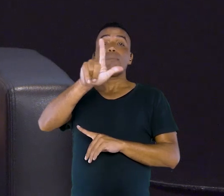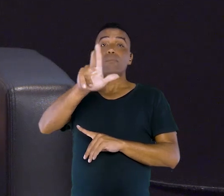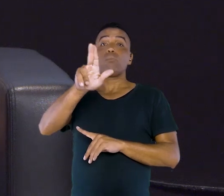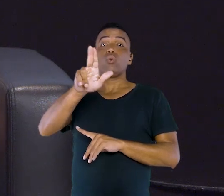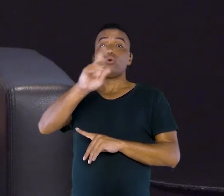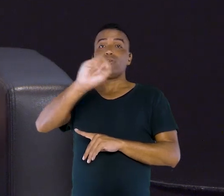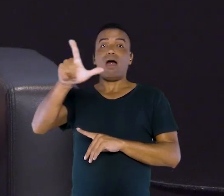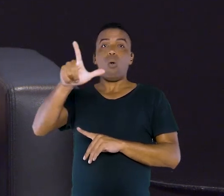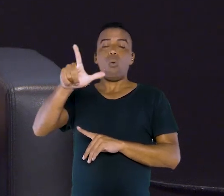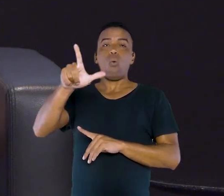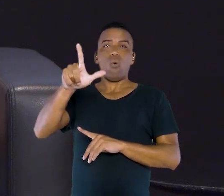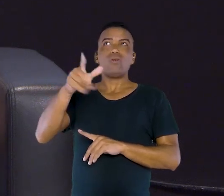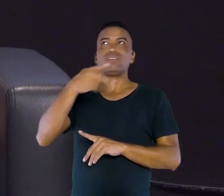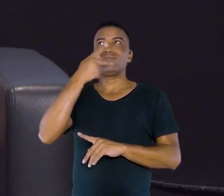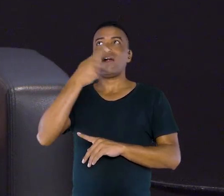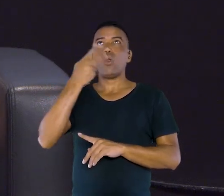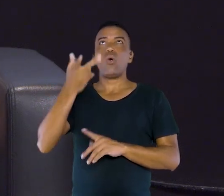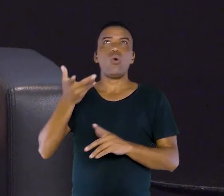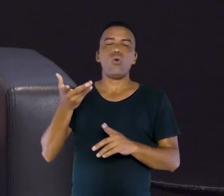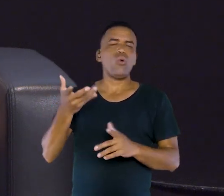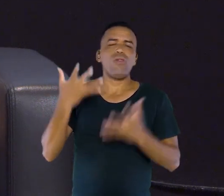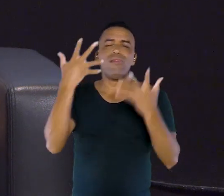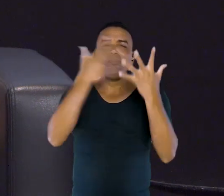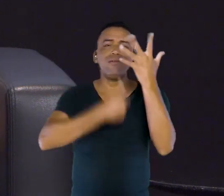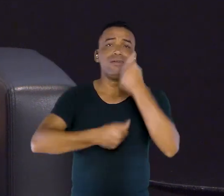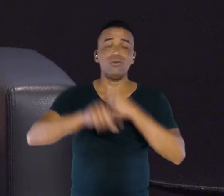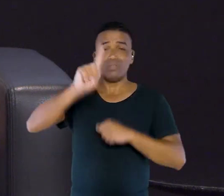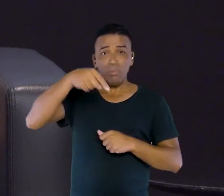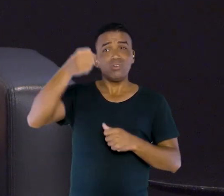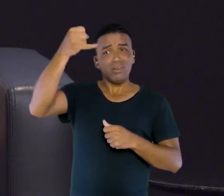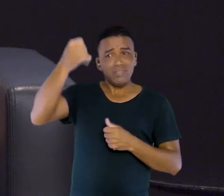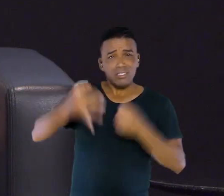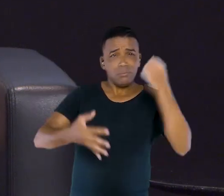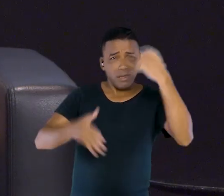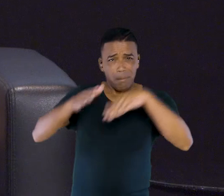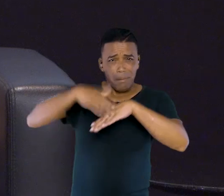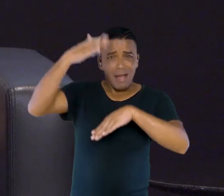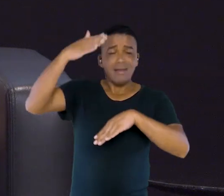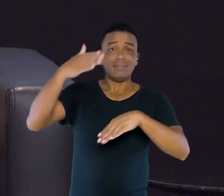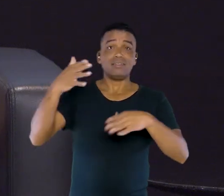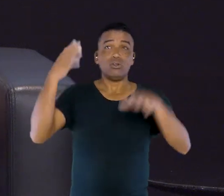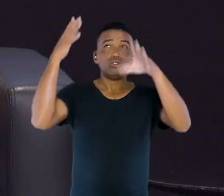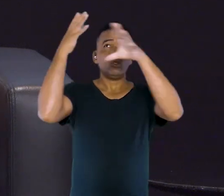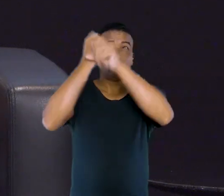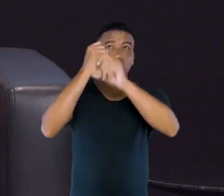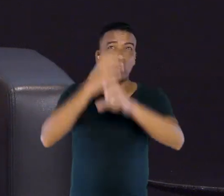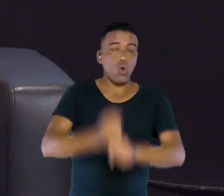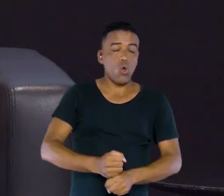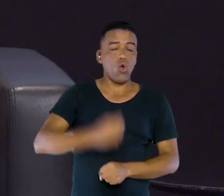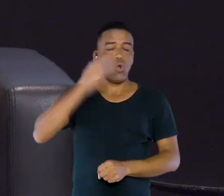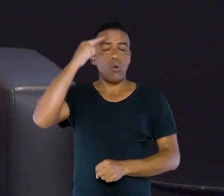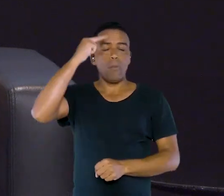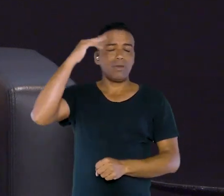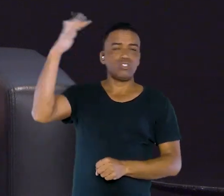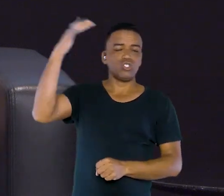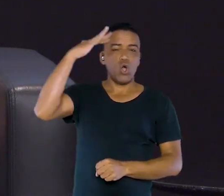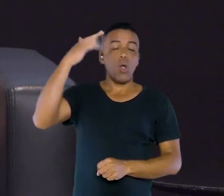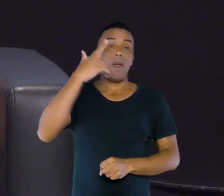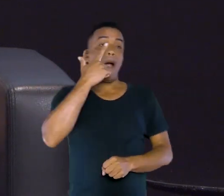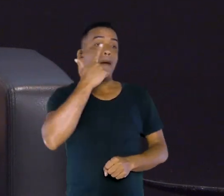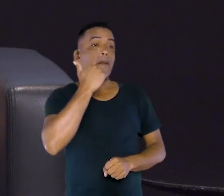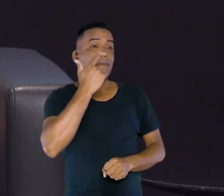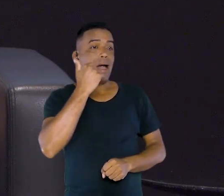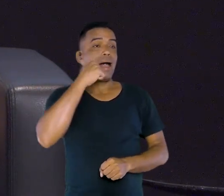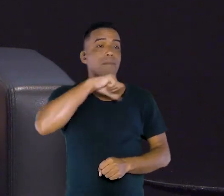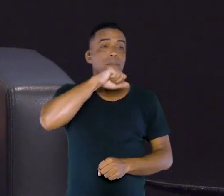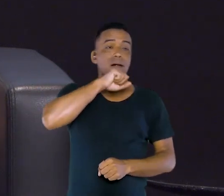linda, né, que é até algo que depois a gente vai querer te ouvir mais, sobre essa soma de sonhos com seu pai, com seus avós, né?